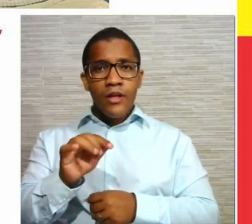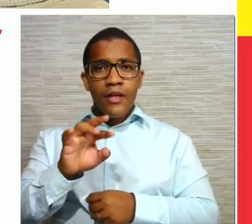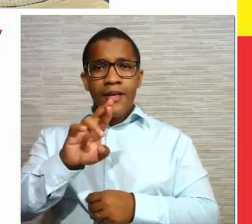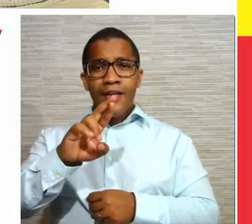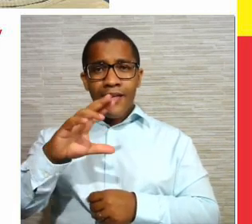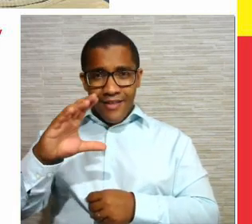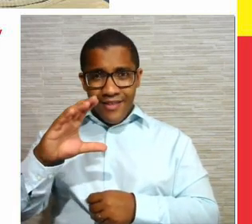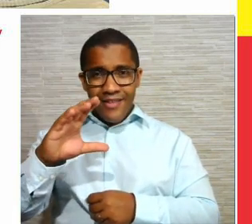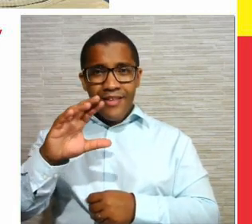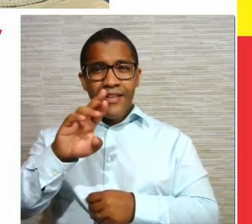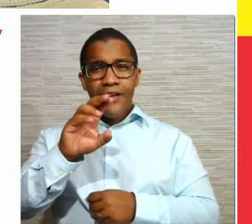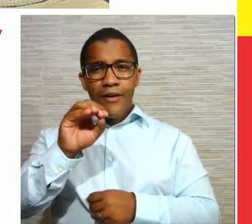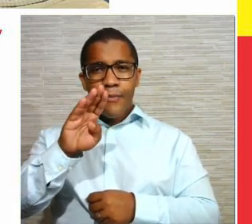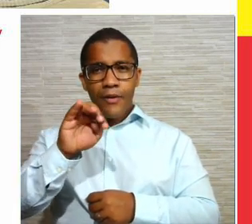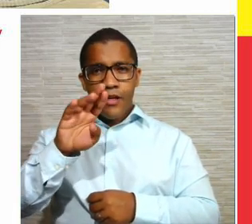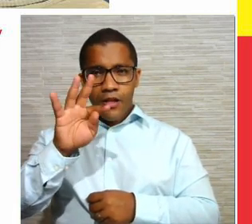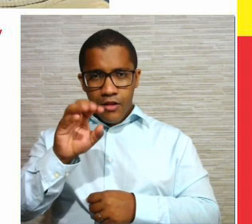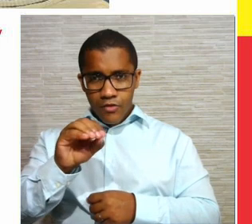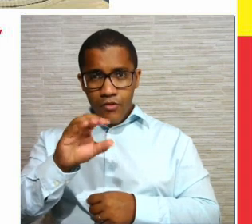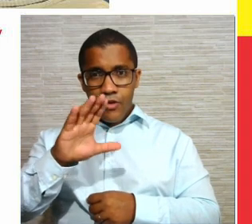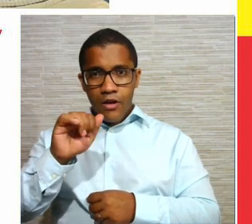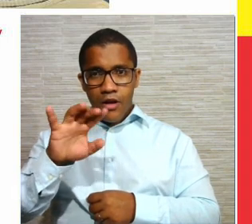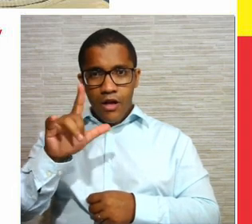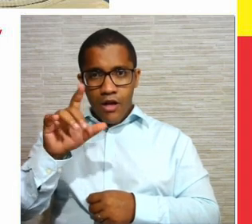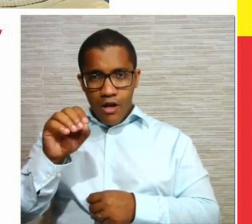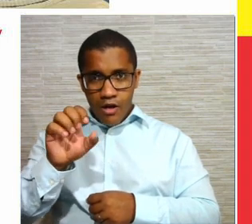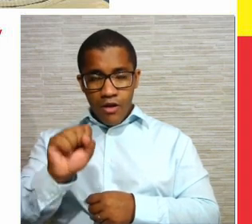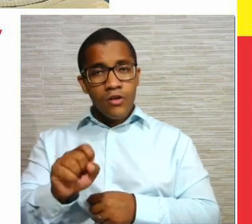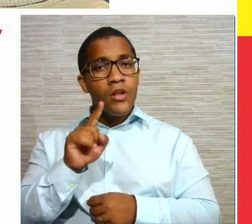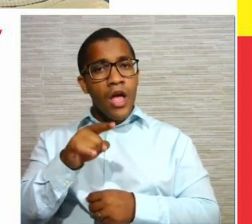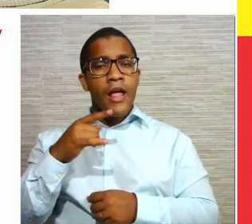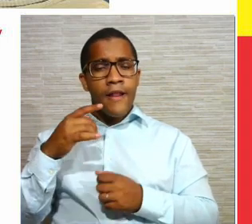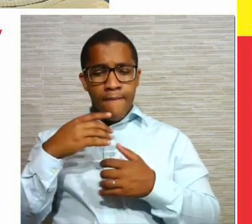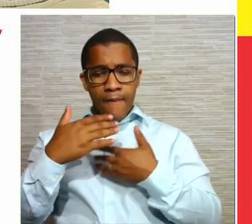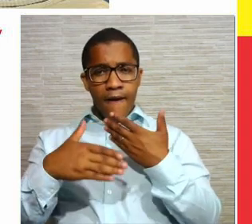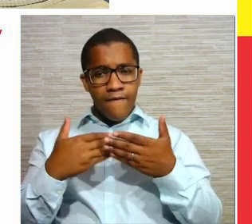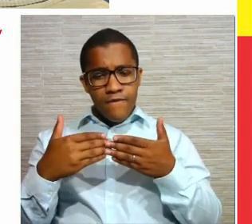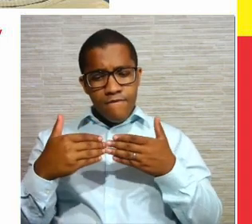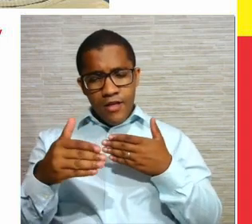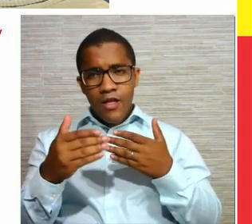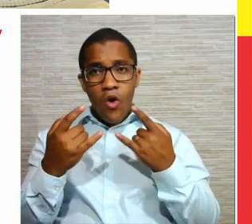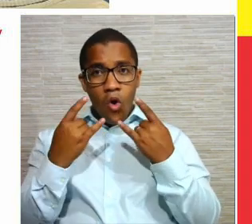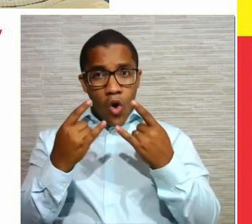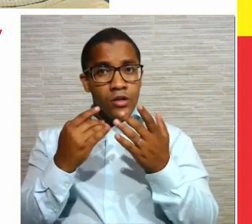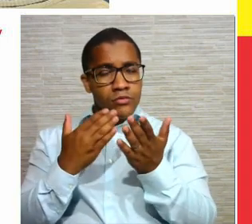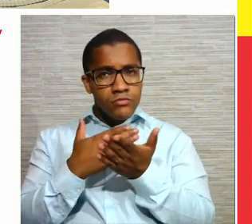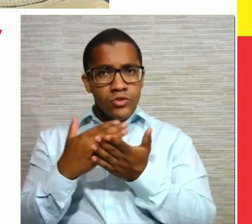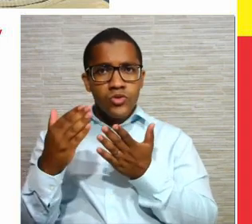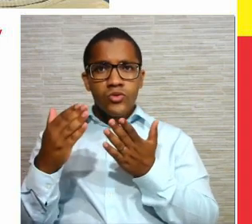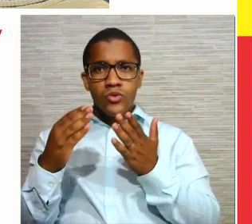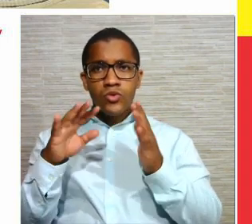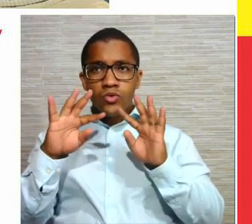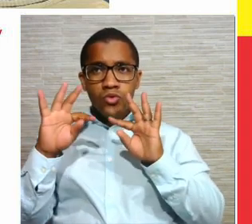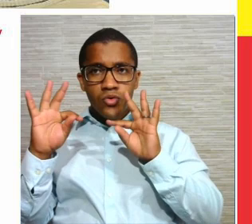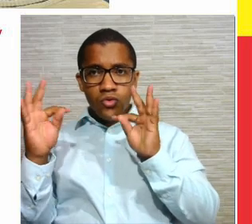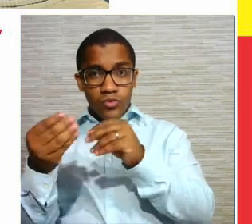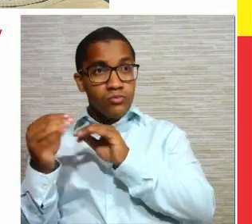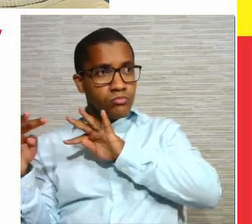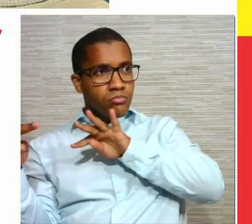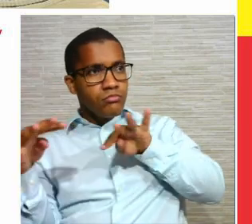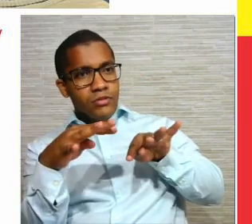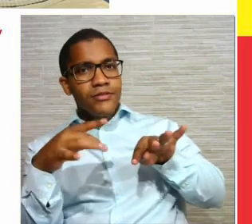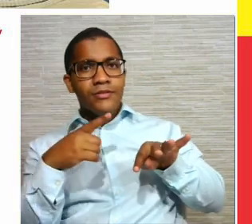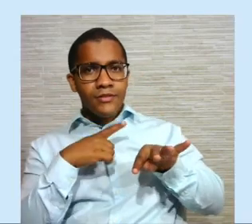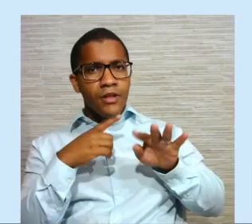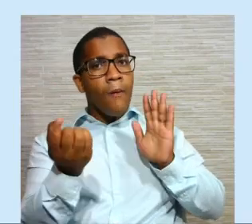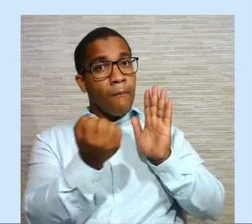Carlos e a Jovem Guarda, que o rock ele começou realmente a ganhar mais destaque. A gente tem um marcozinho,